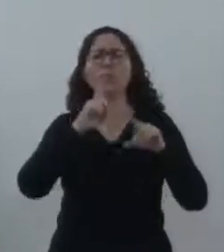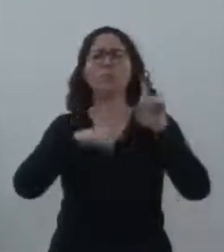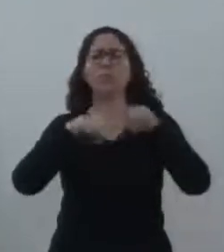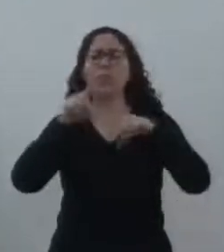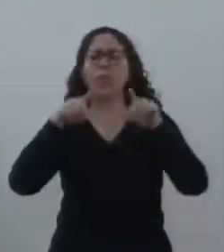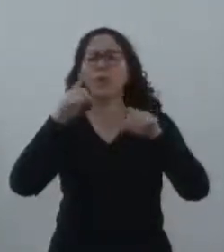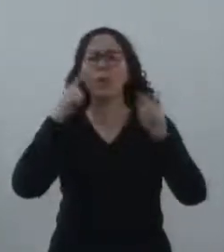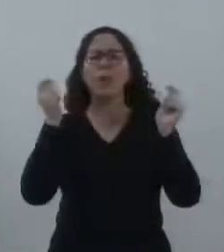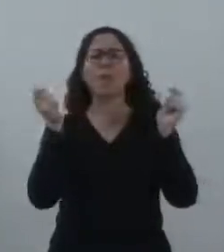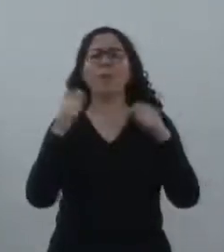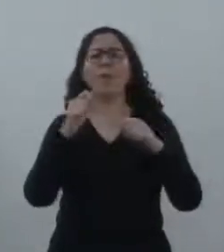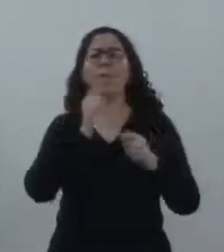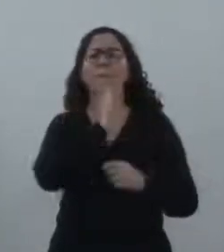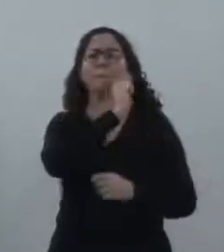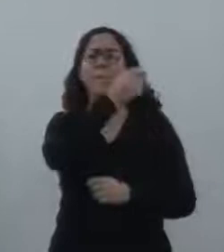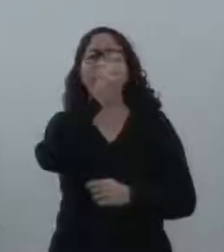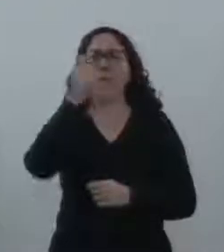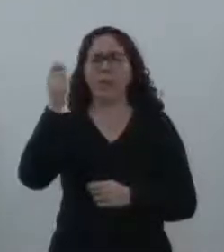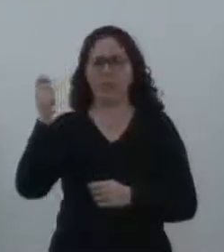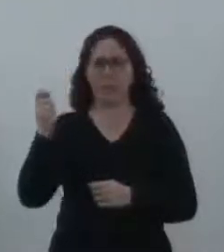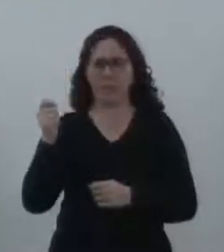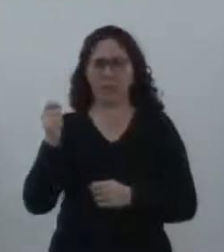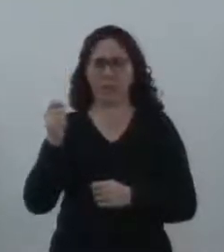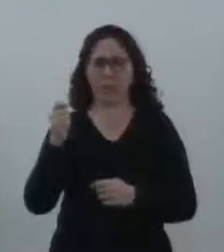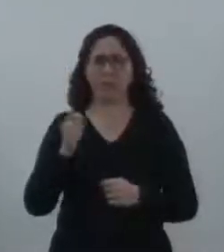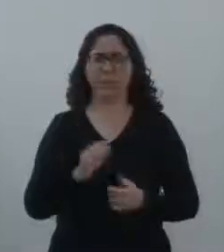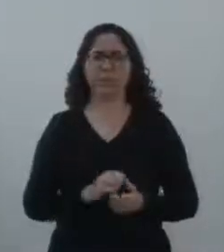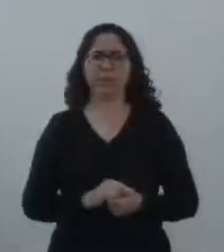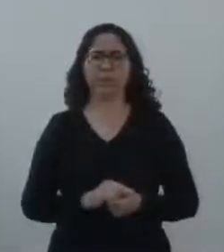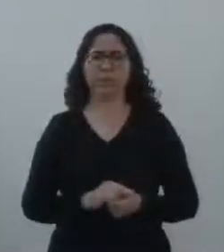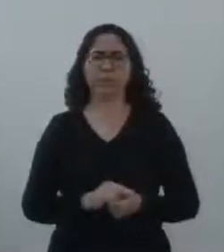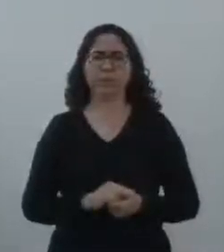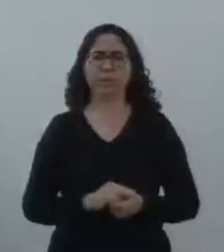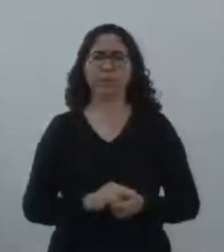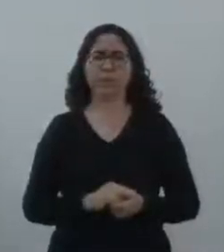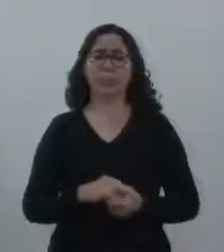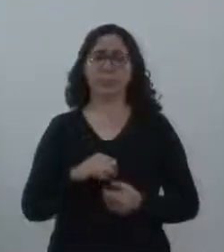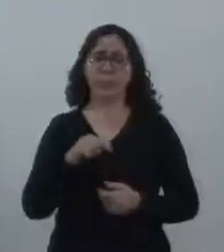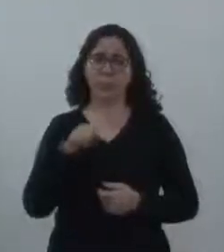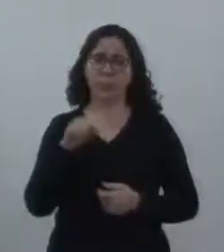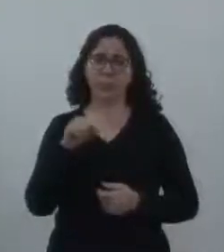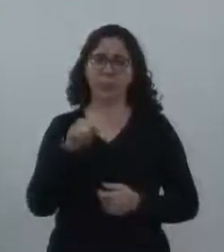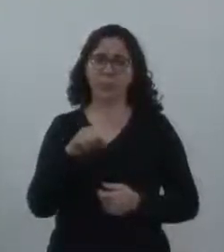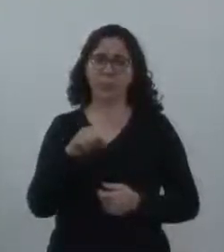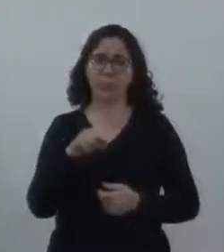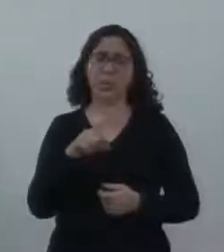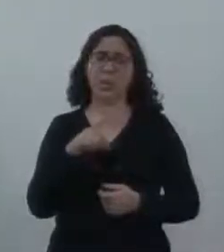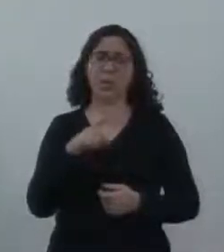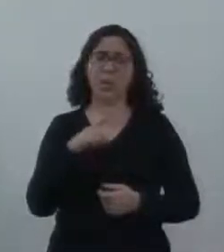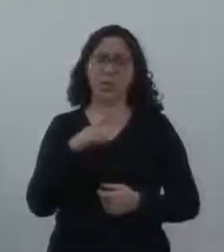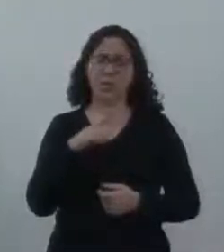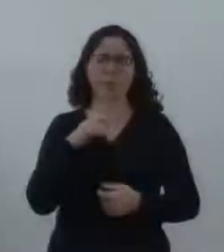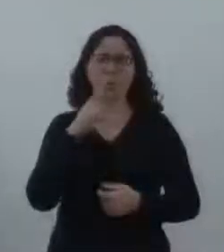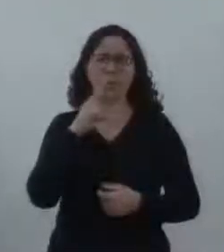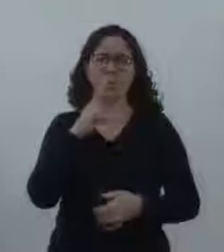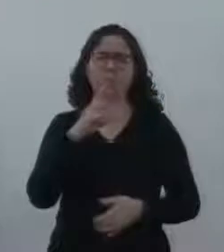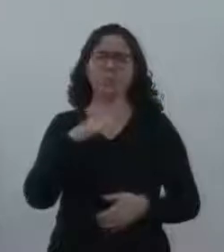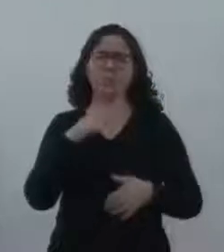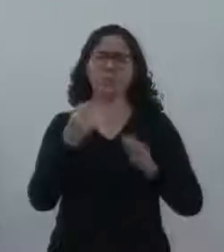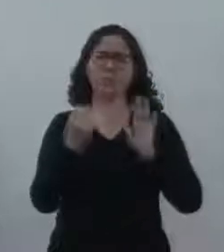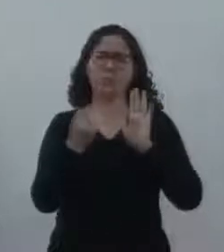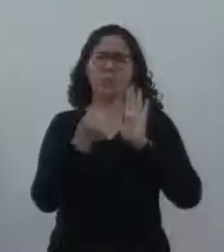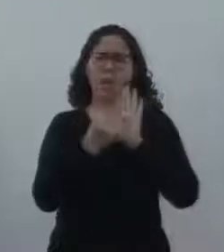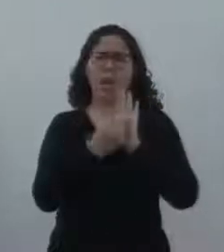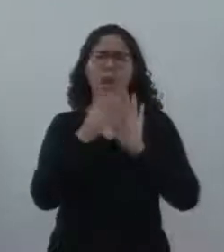a capacidade de pagamento, chamado CAPAG. Então, é um índice que a gente encontra